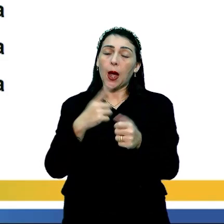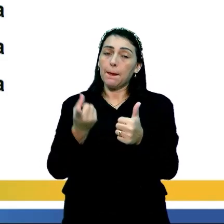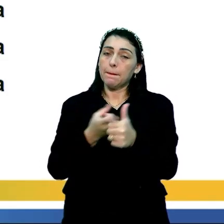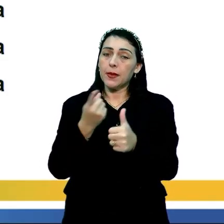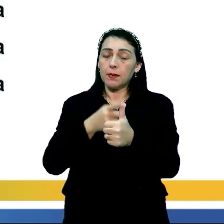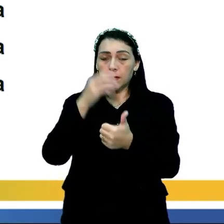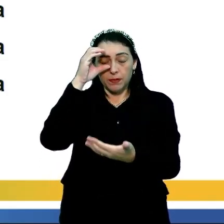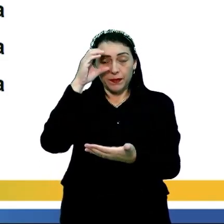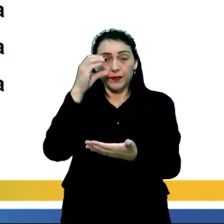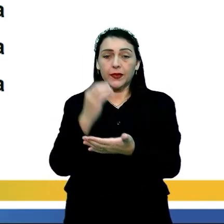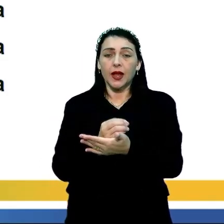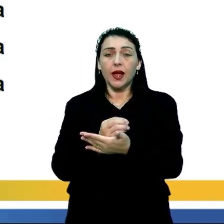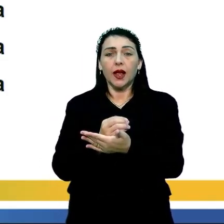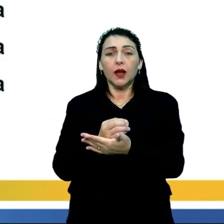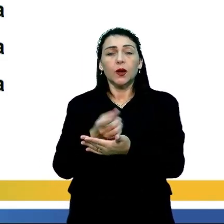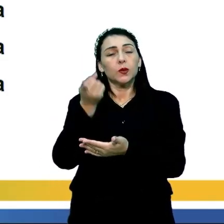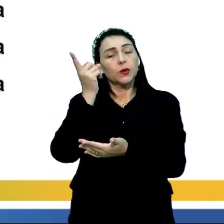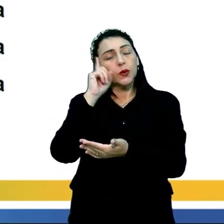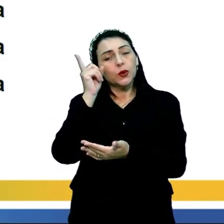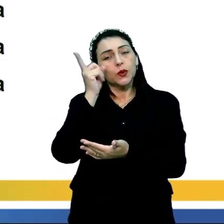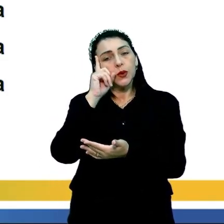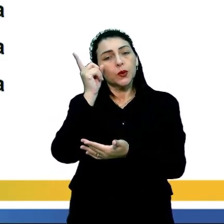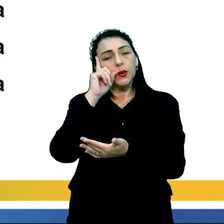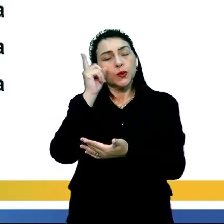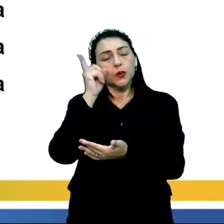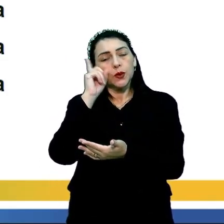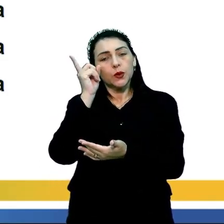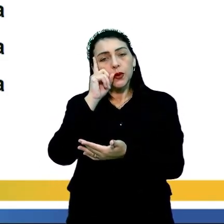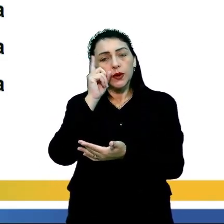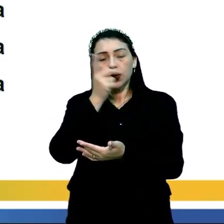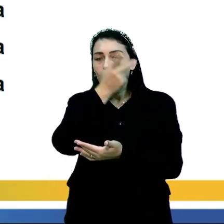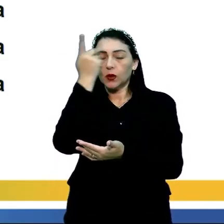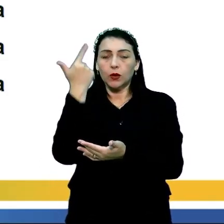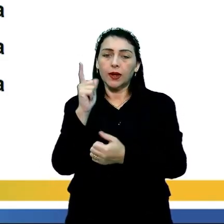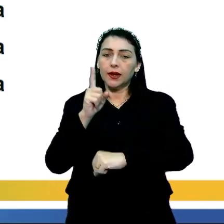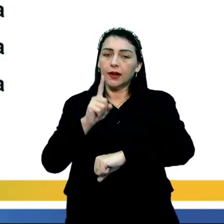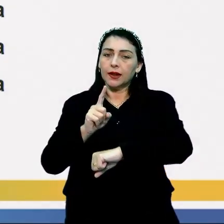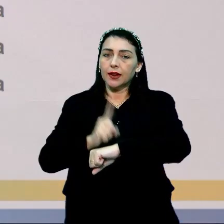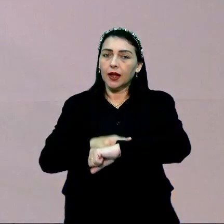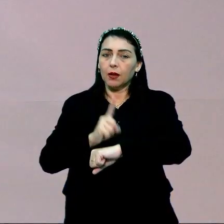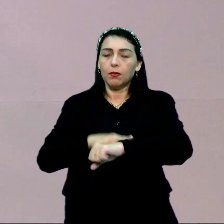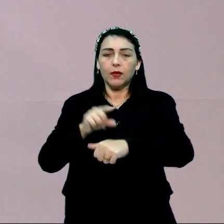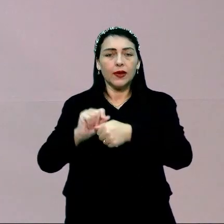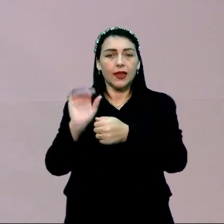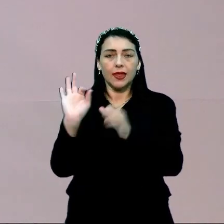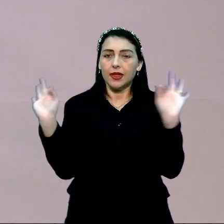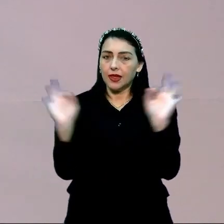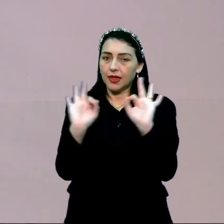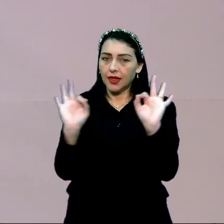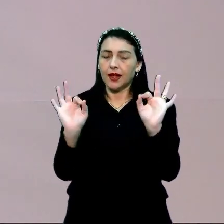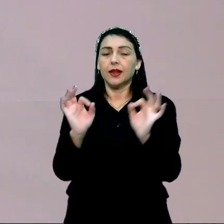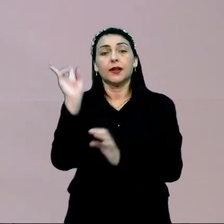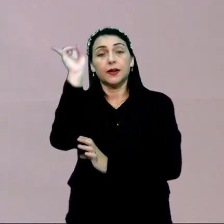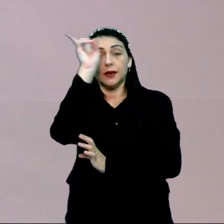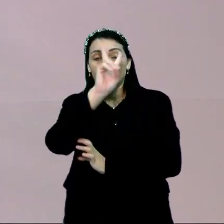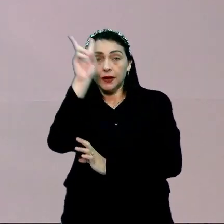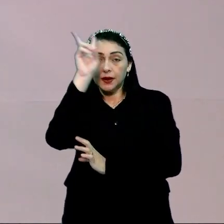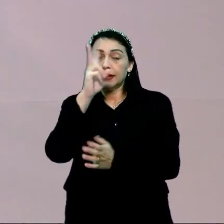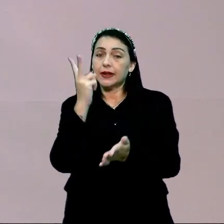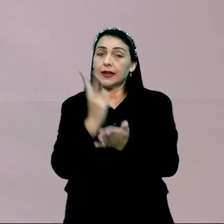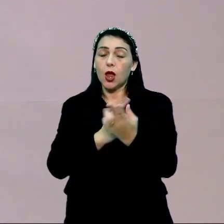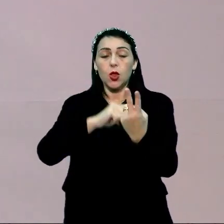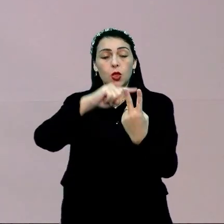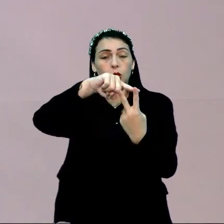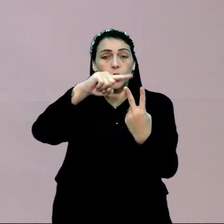primeira tese e a rotina intensa que gera o sedentarismo entre os indivíduos. Lembrando sempre que existem